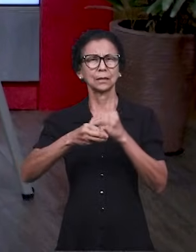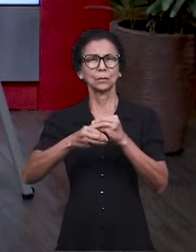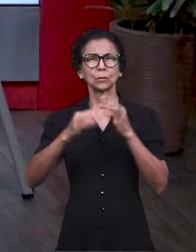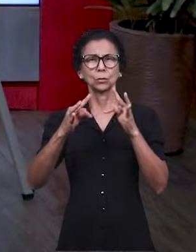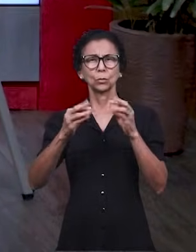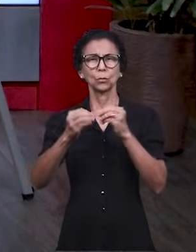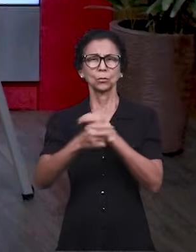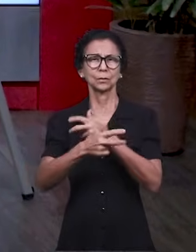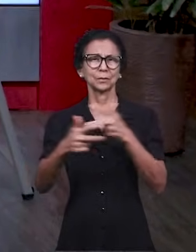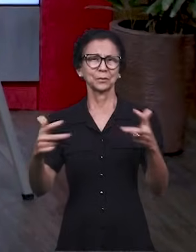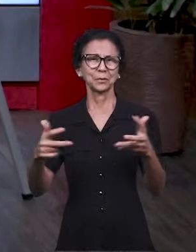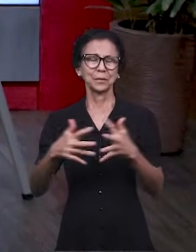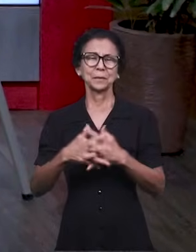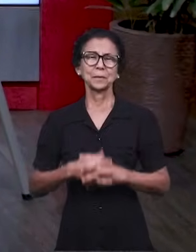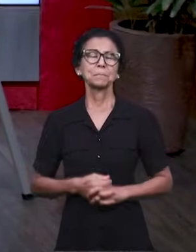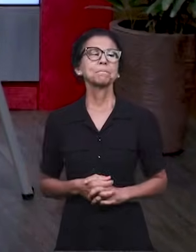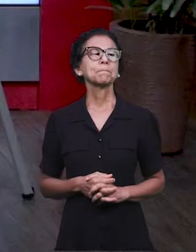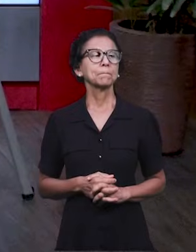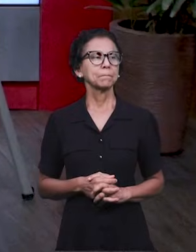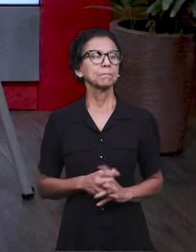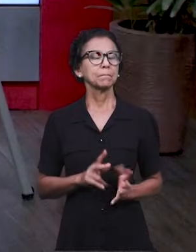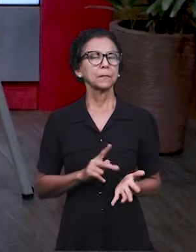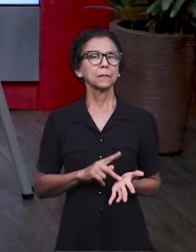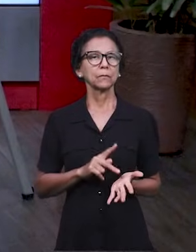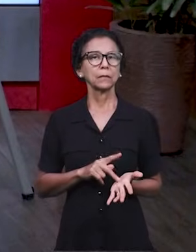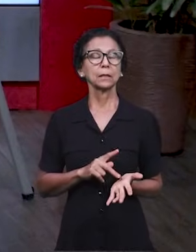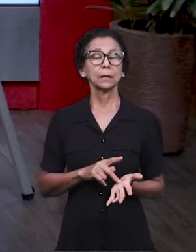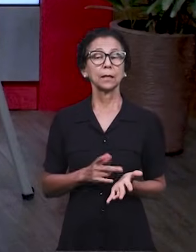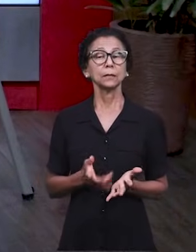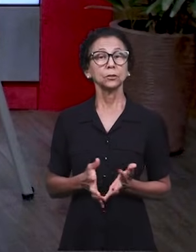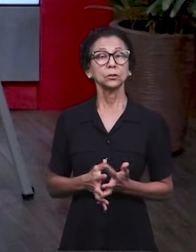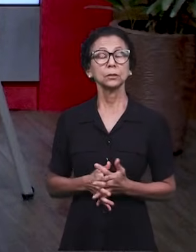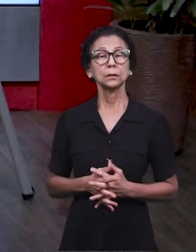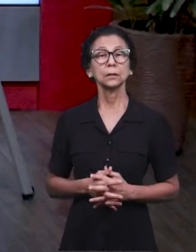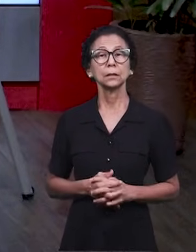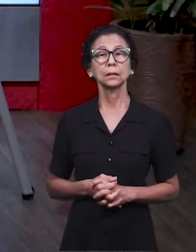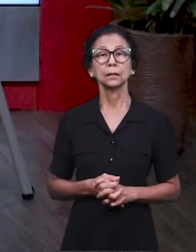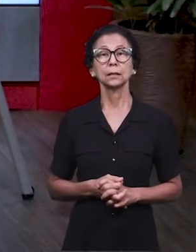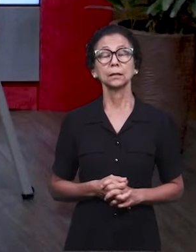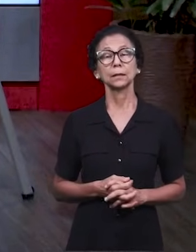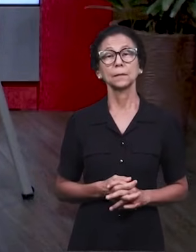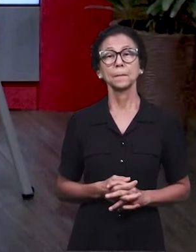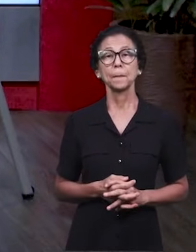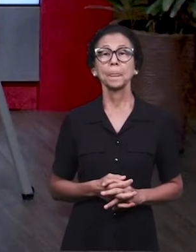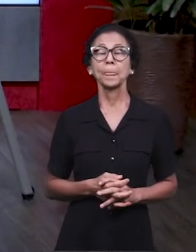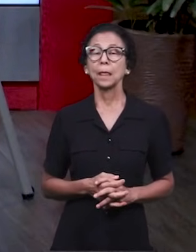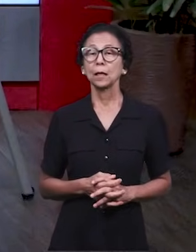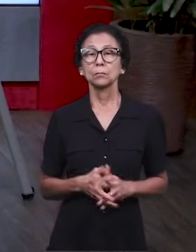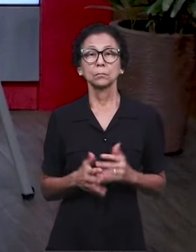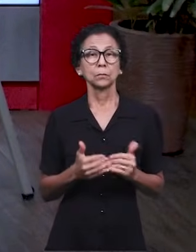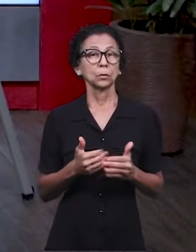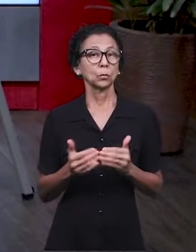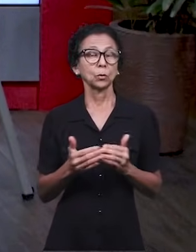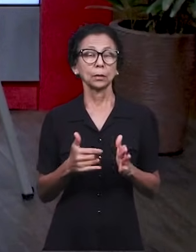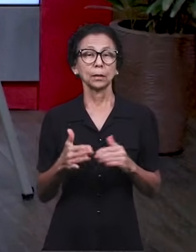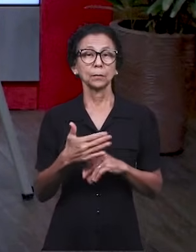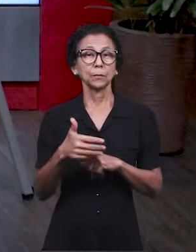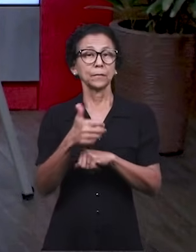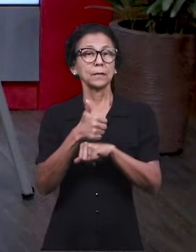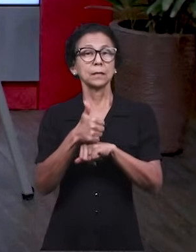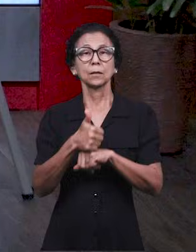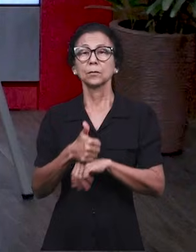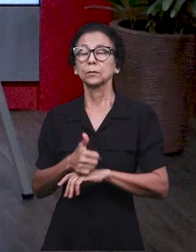Ótimo. Isso mesmo, uma palavra que inclusive serve para todo tipo de carreira, né? Exatamente. Isso. Muito